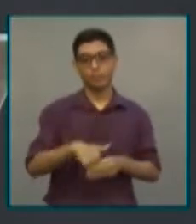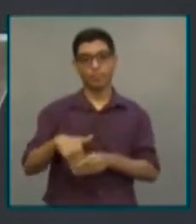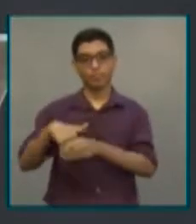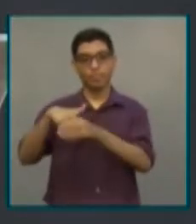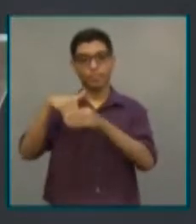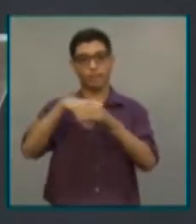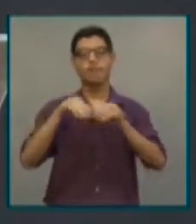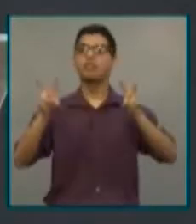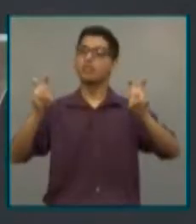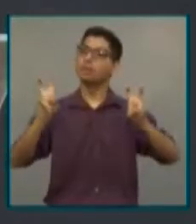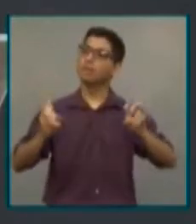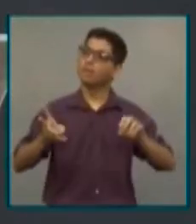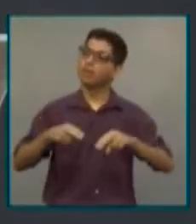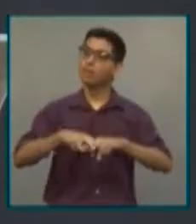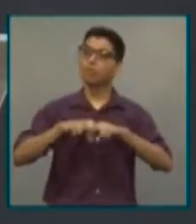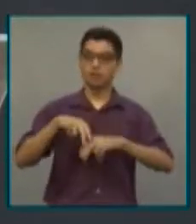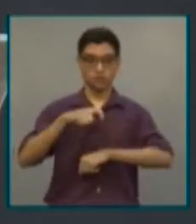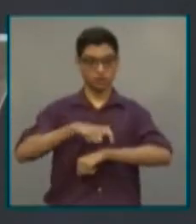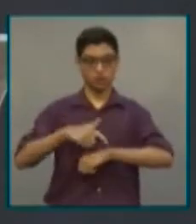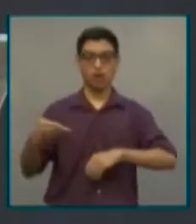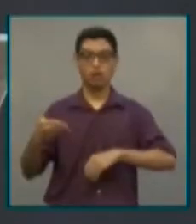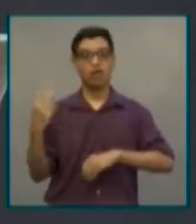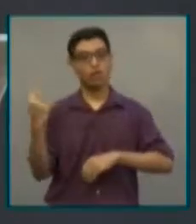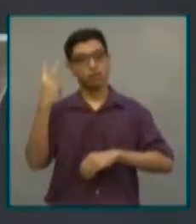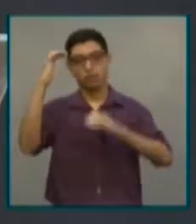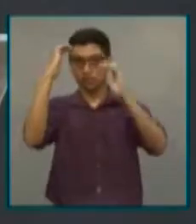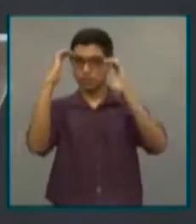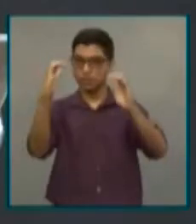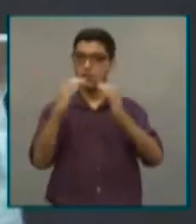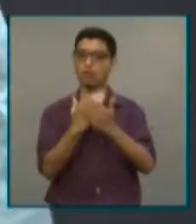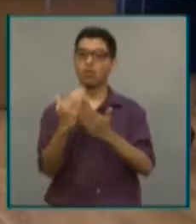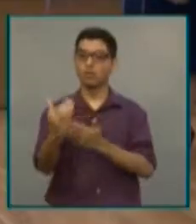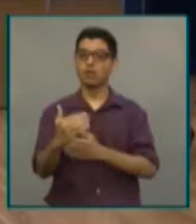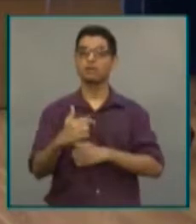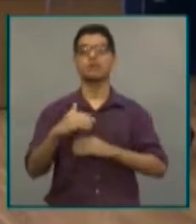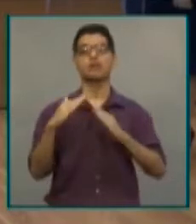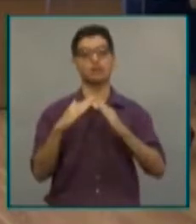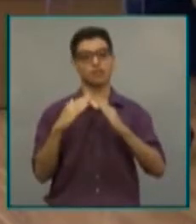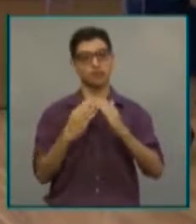de se respeitar. E o respeito começa dentro da nossa casa. Ok.